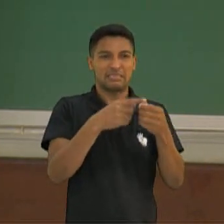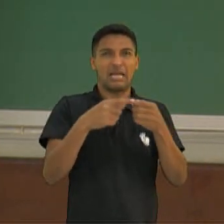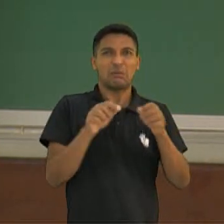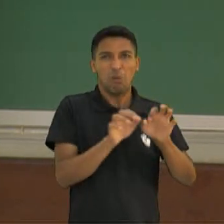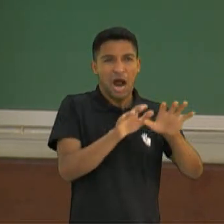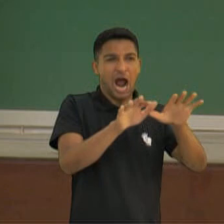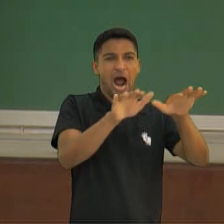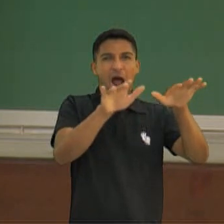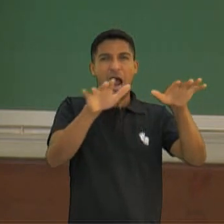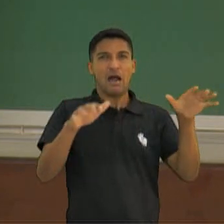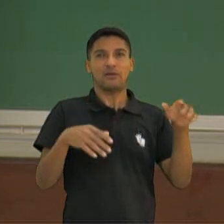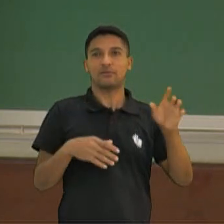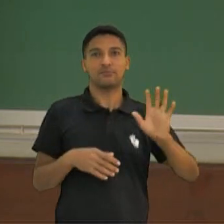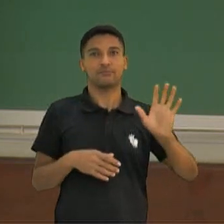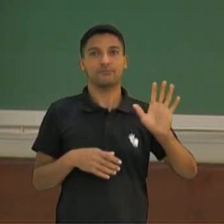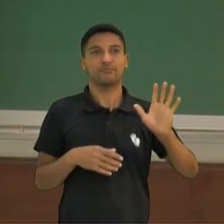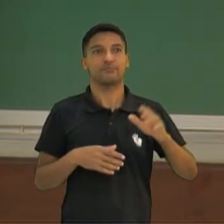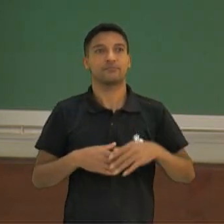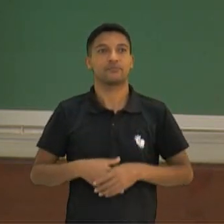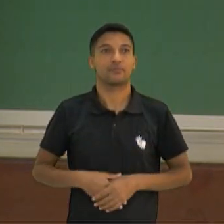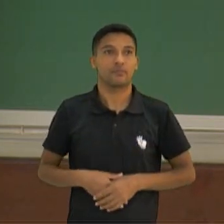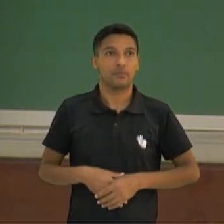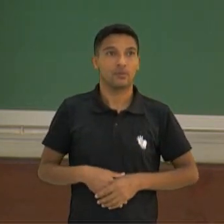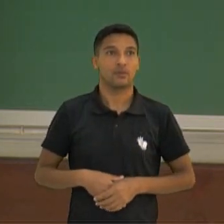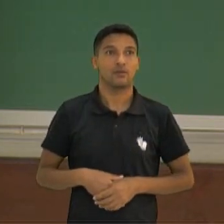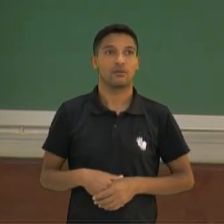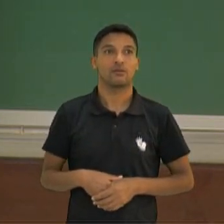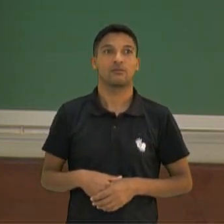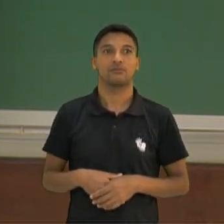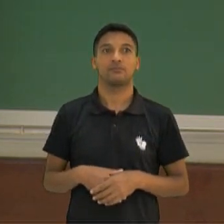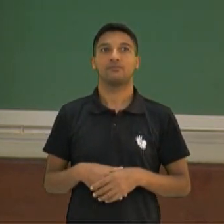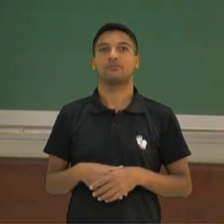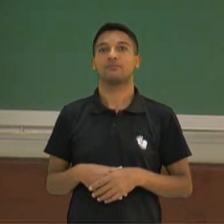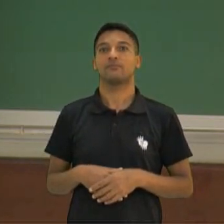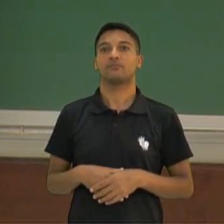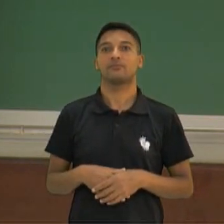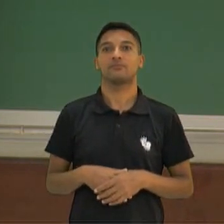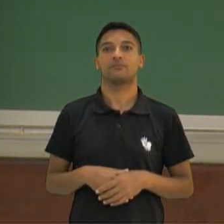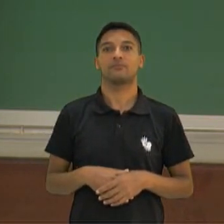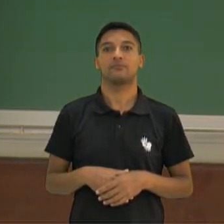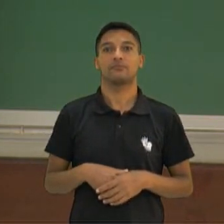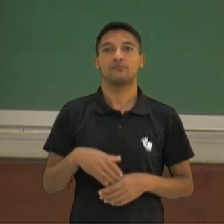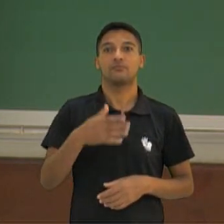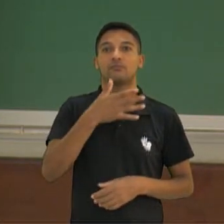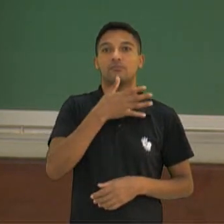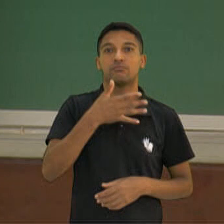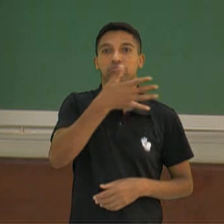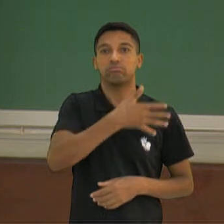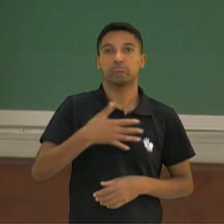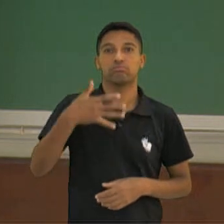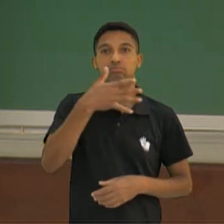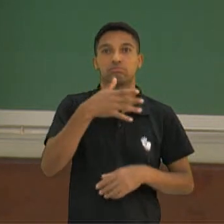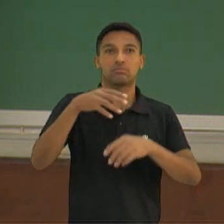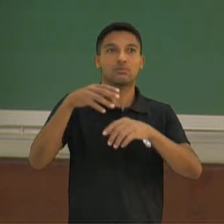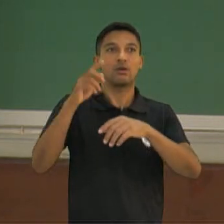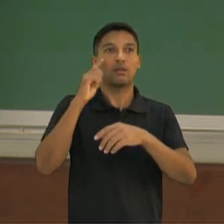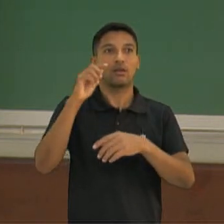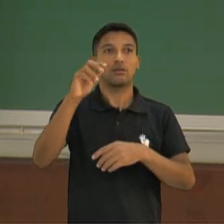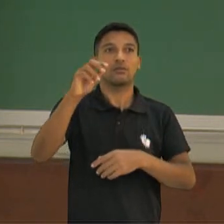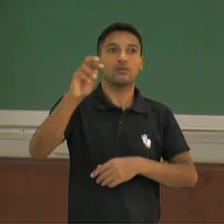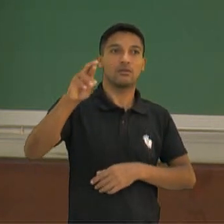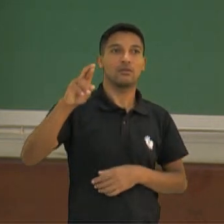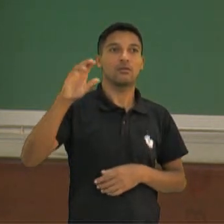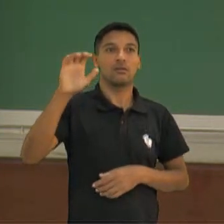da região do leste europeu, e é interessante aqui o contraste, né, dessa urbanização. Isso aqui é uma casa flutuante que foi construída